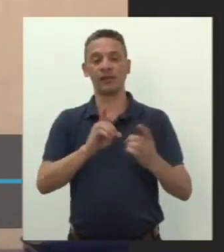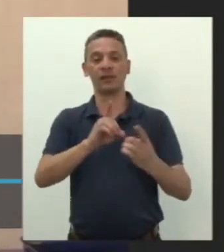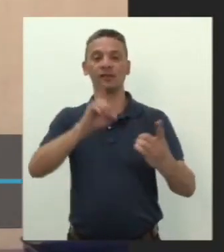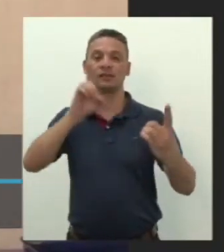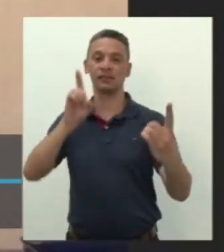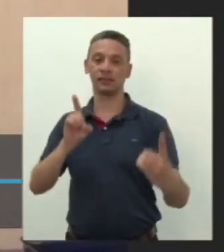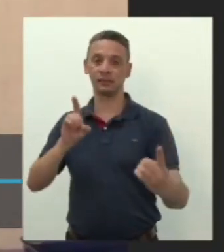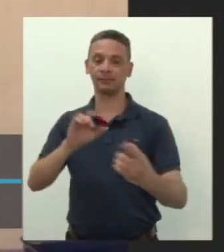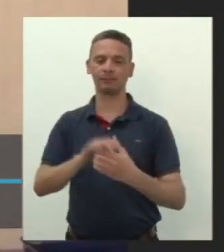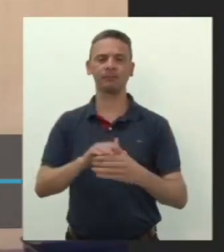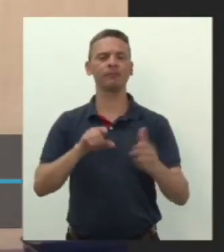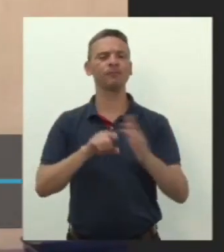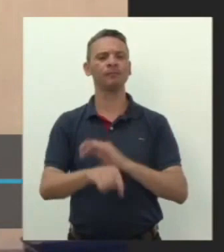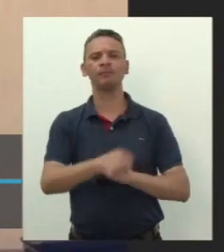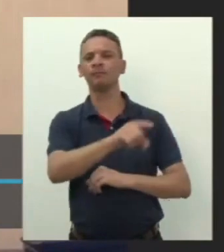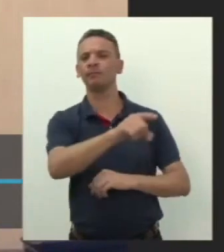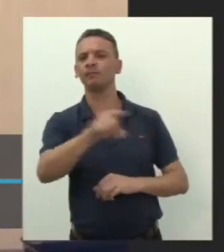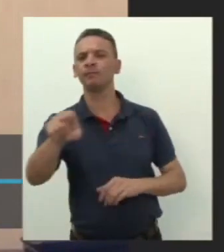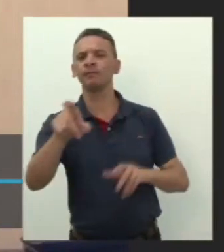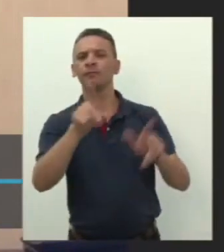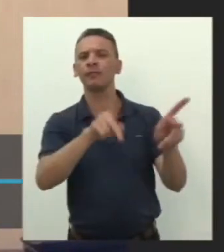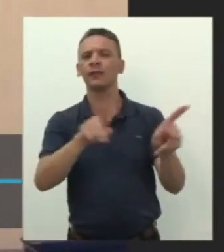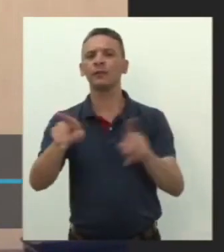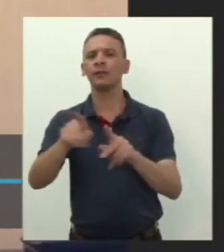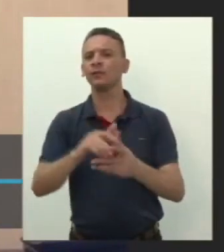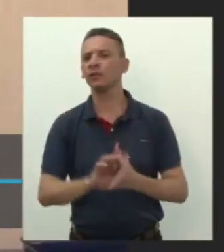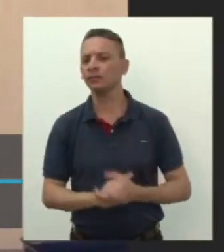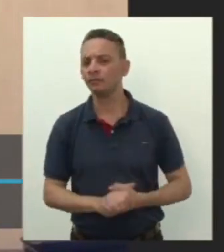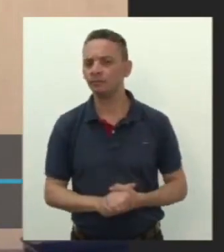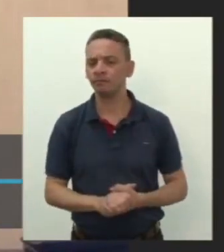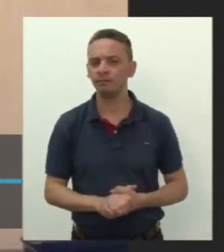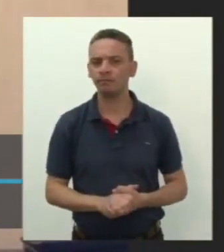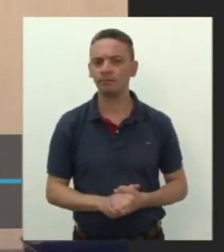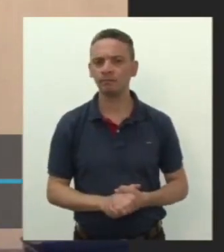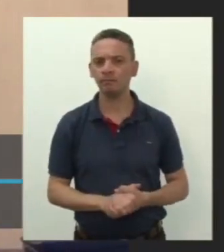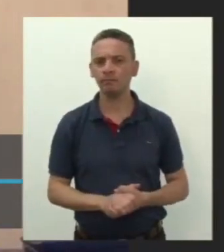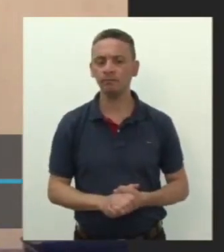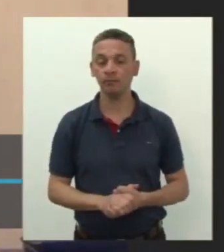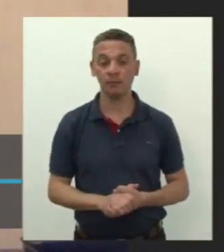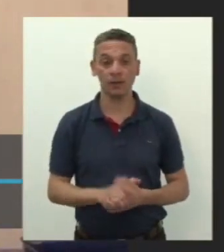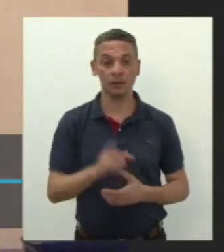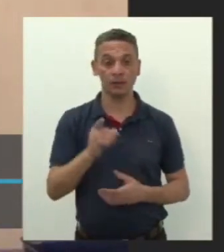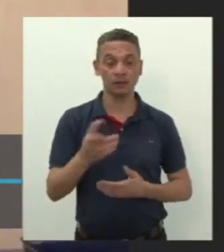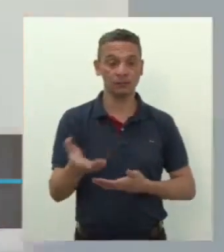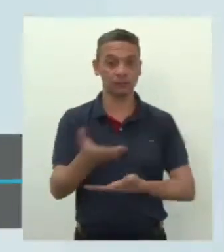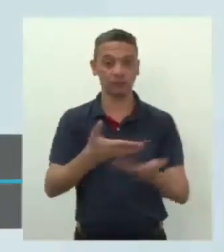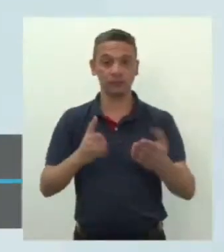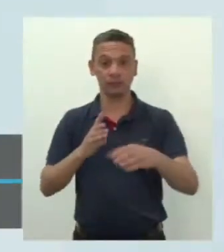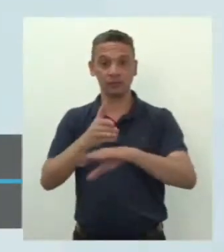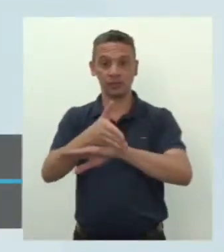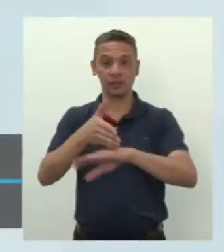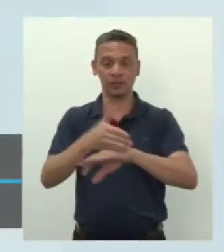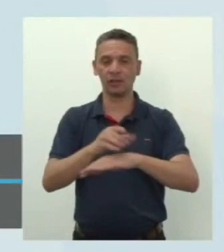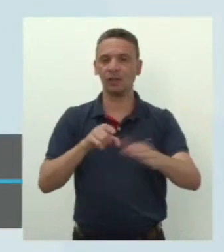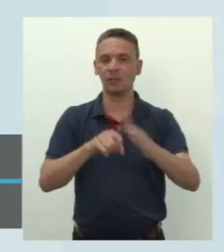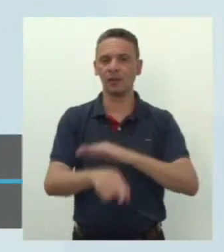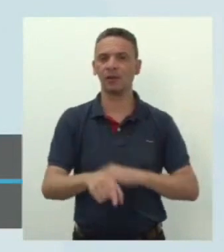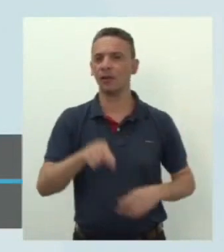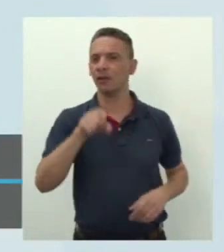Então, a gente queria saber de vocês, professores, né? Na interação no chat, quais